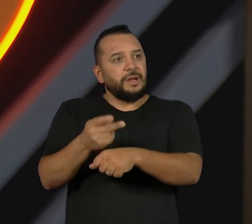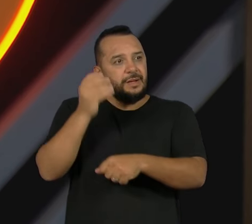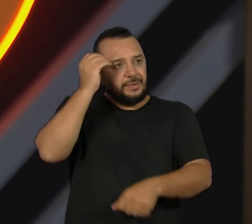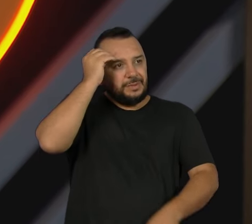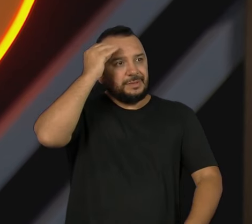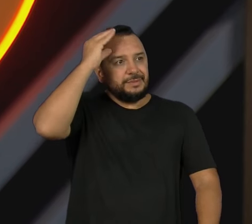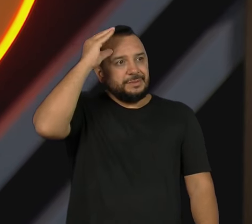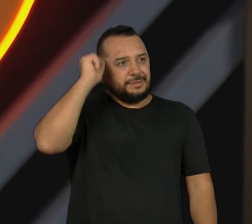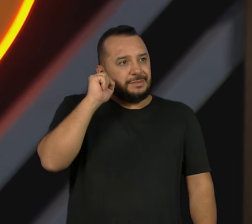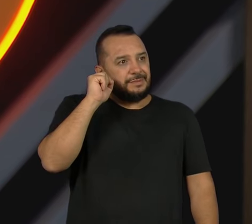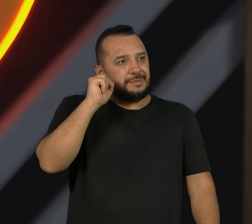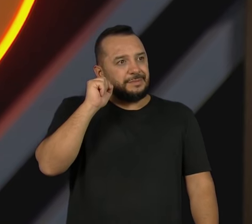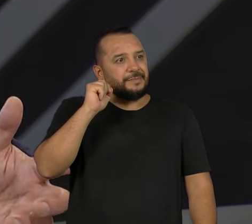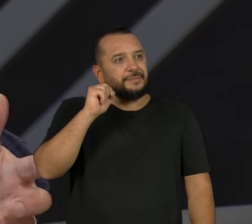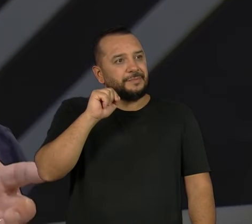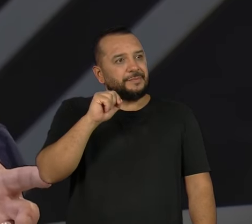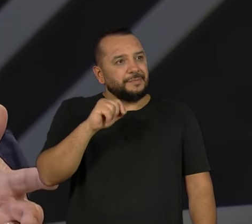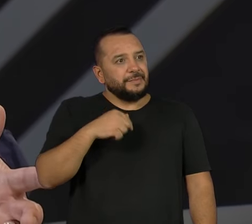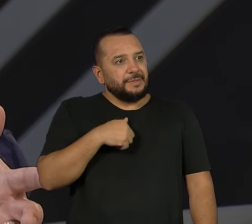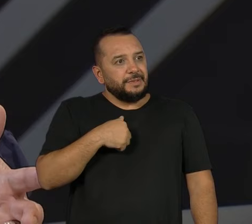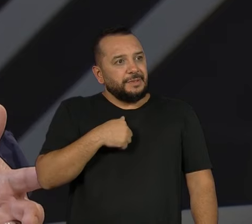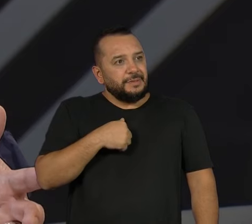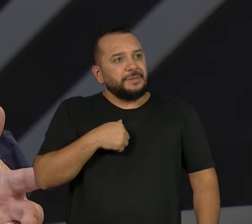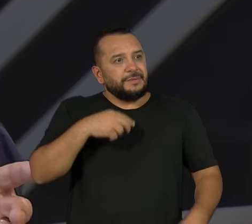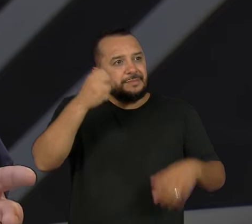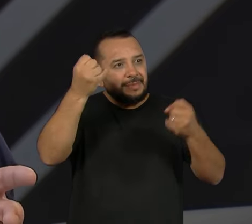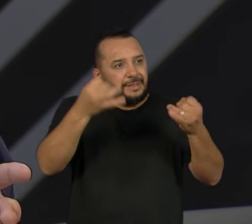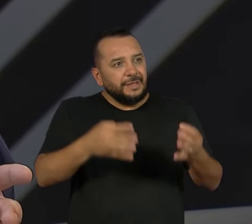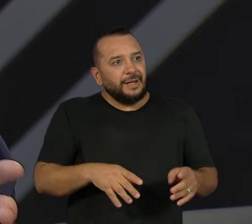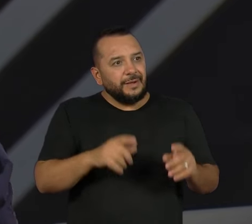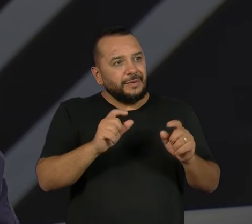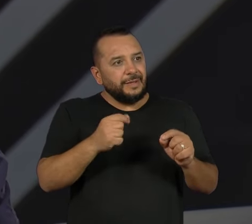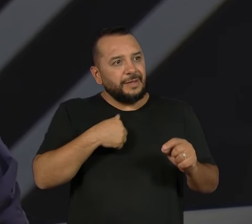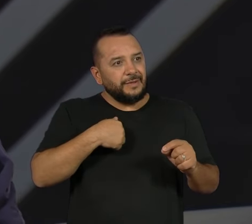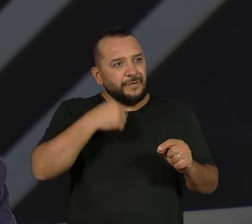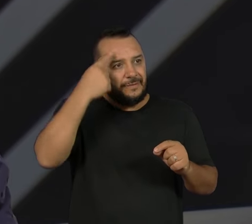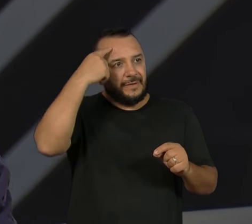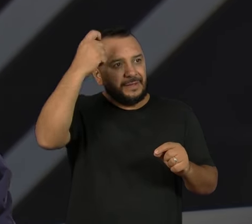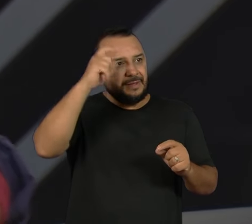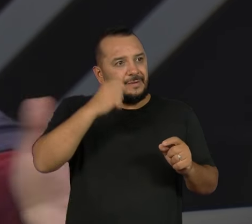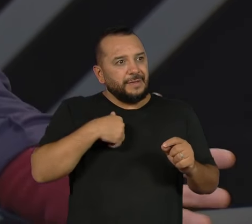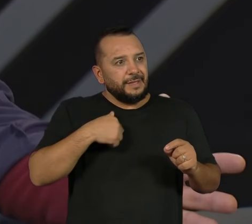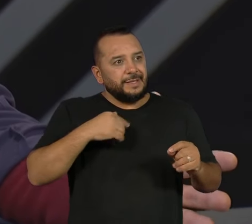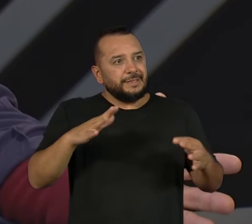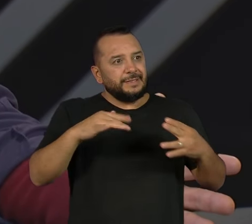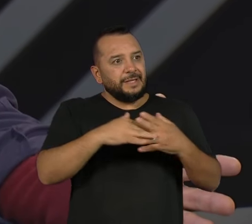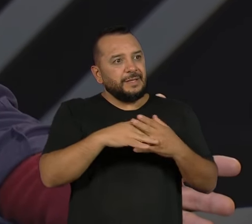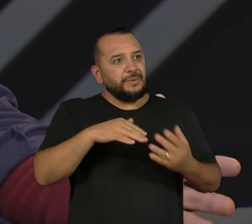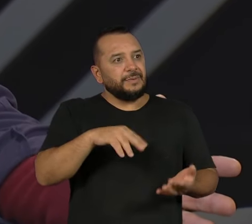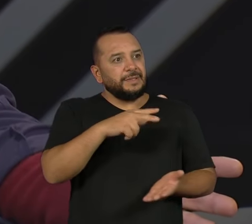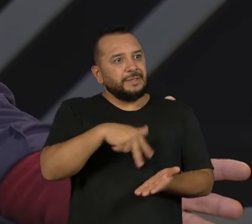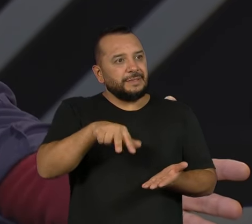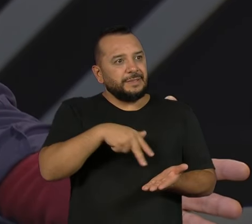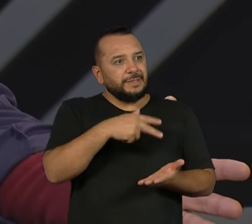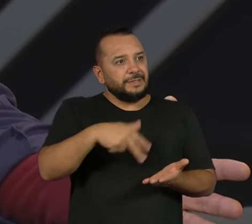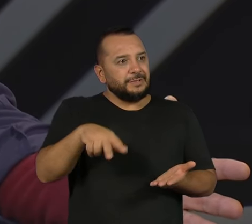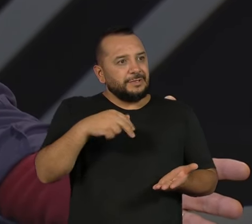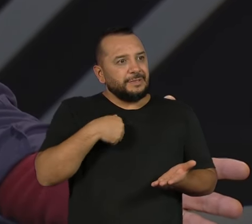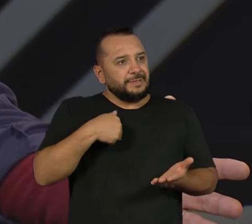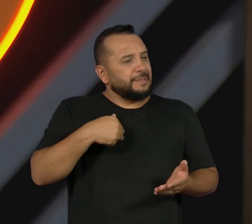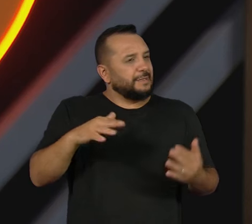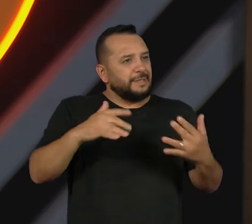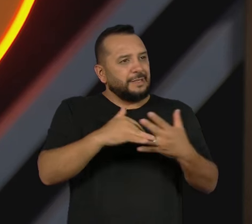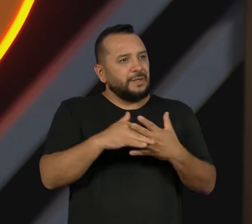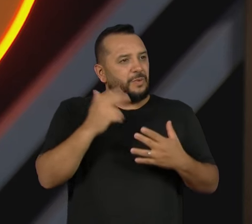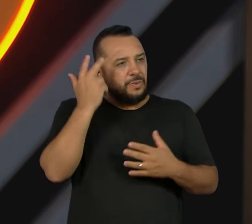conhecimento para refinar, que eu inventei até um termo depois, cidadão dançante, o cidadão comum. Eu não tinha